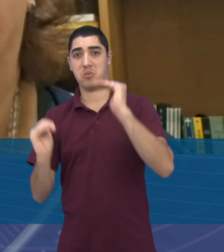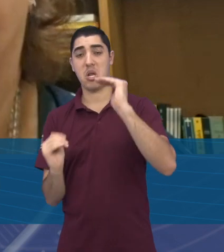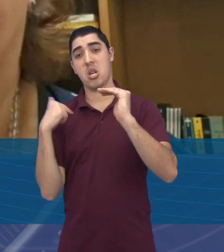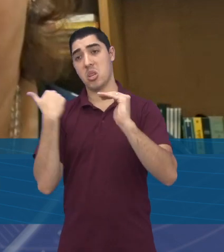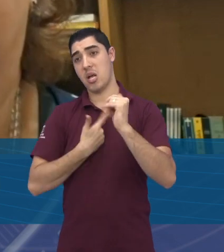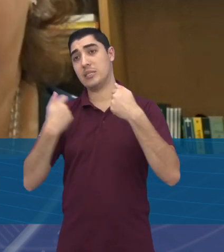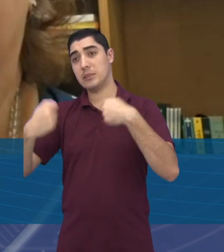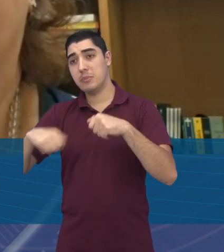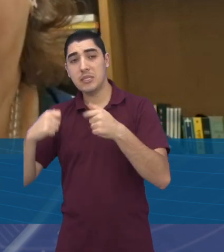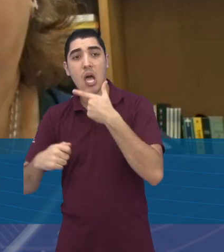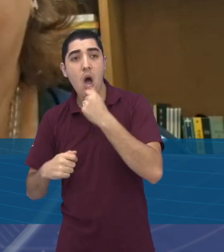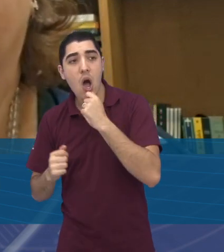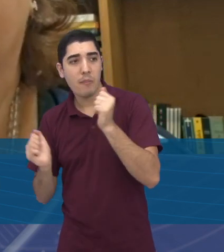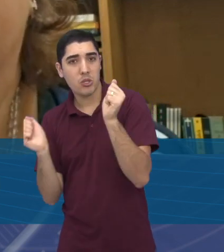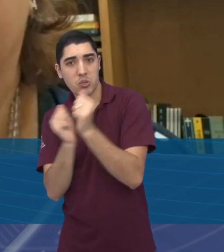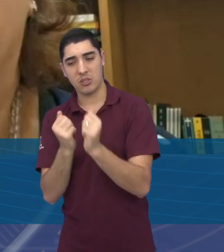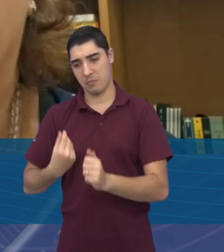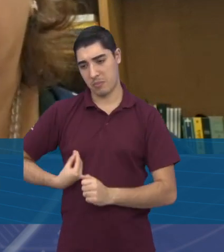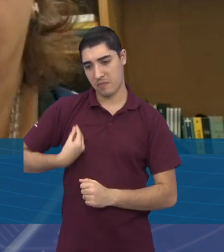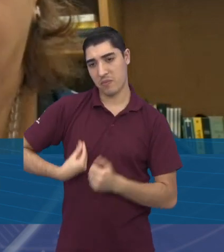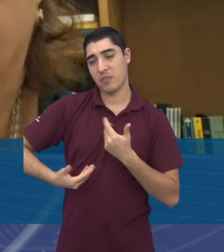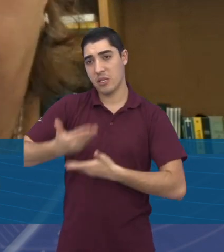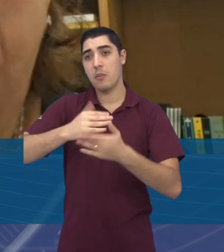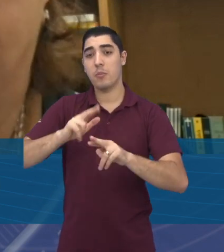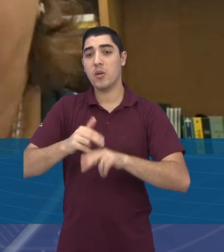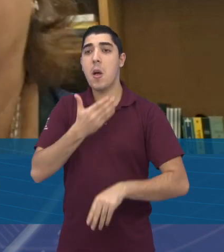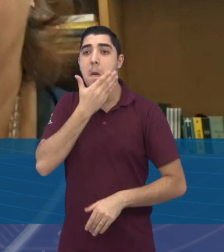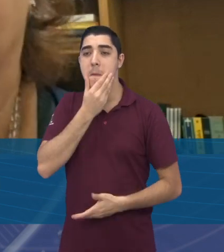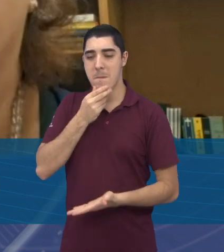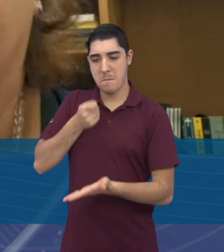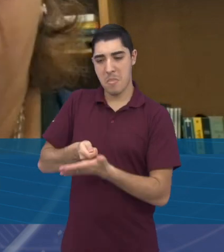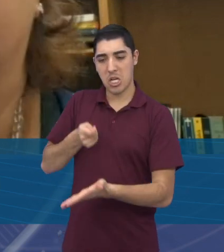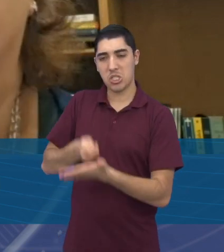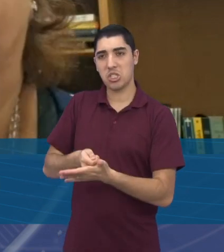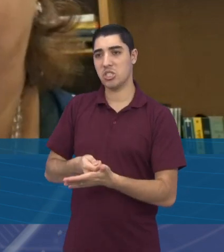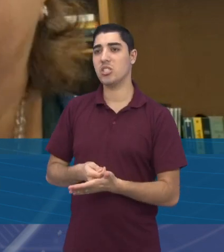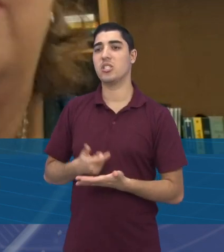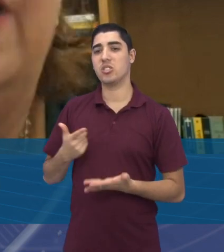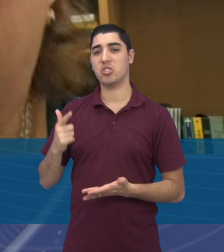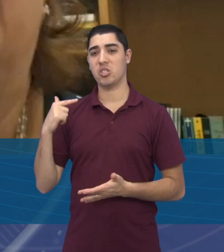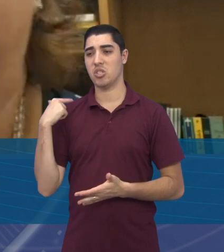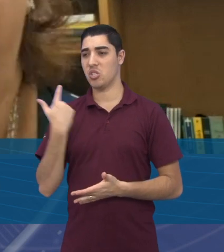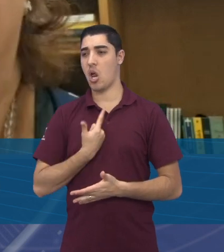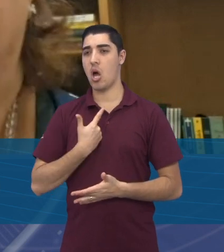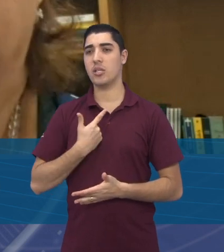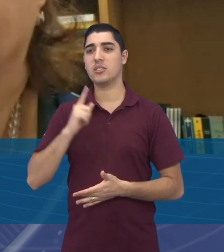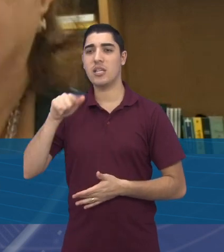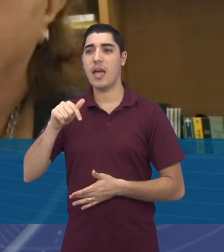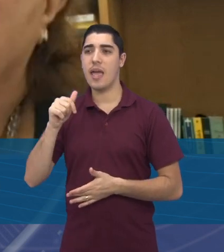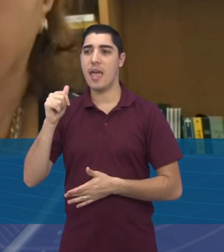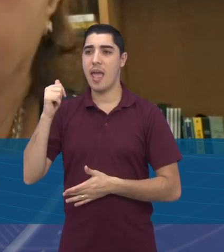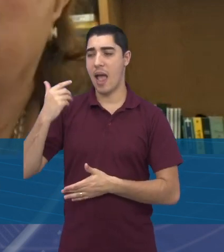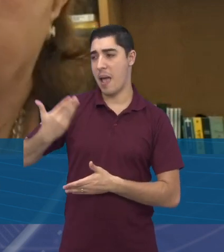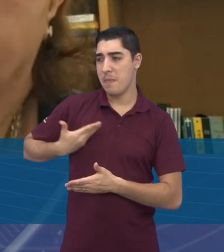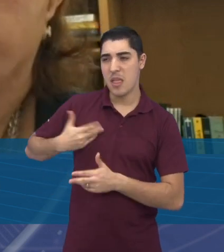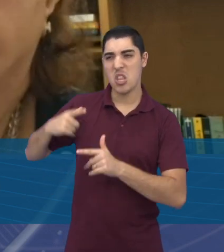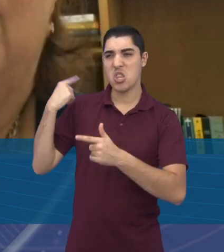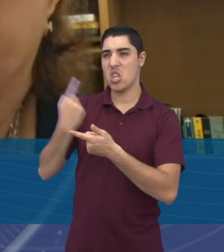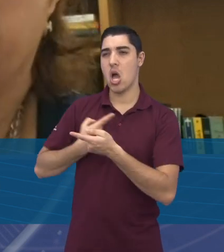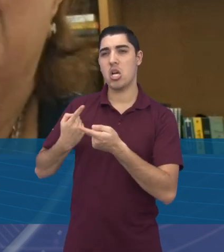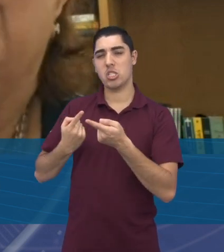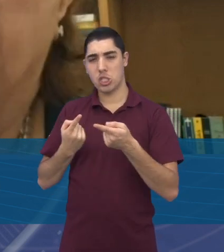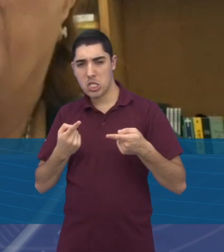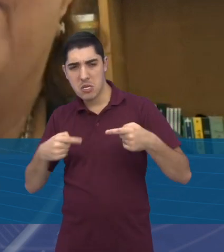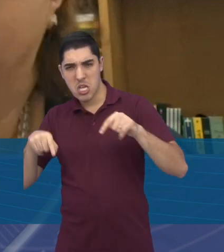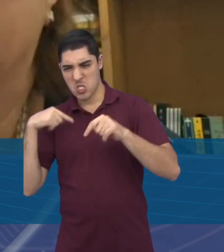para viver, para acreditarmos nesse machismo estúpido de que não somos amigas, não somos aliadas, que nos odiamos, que